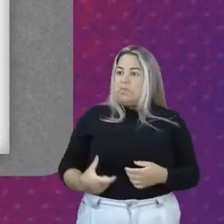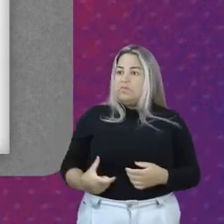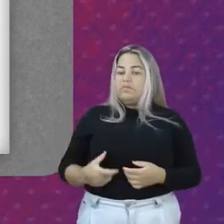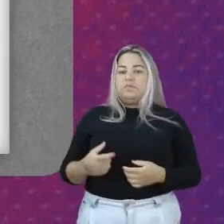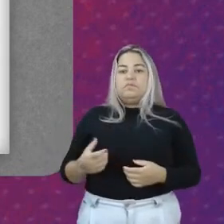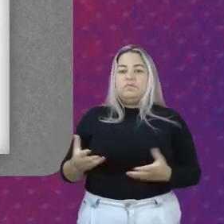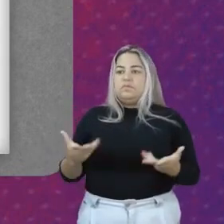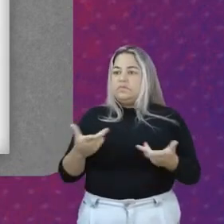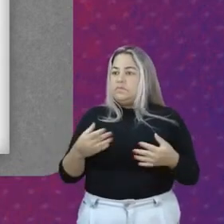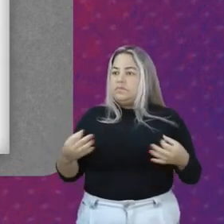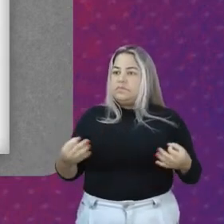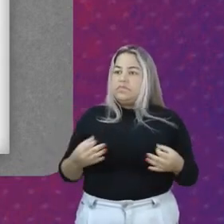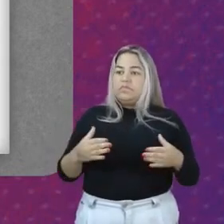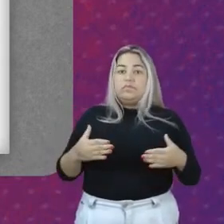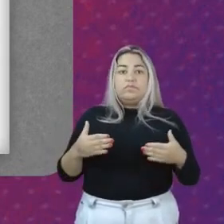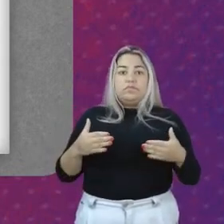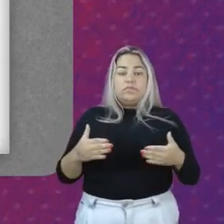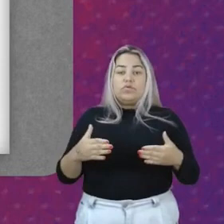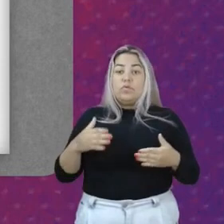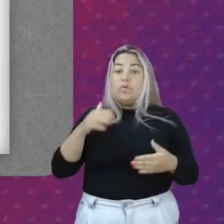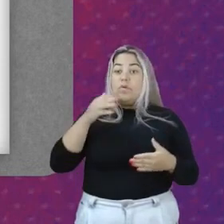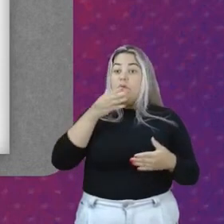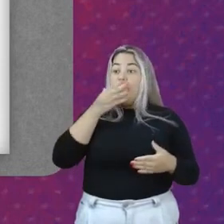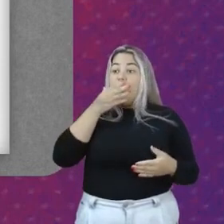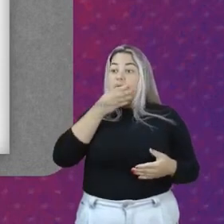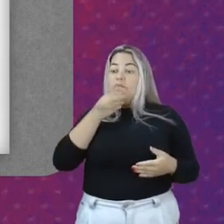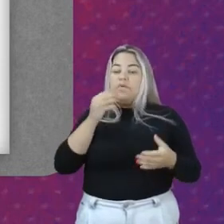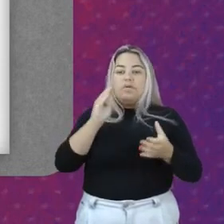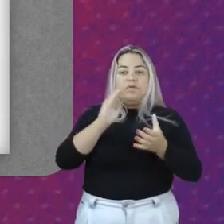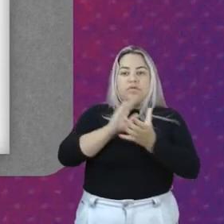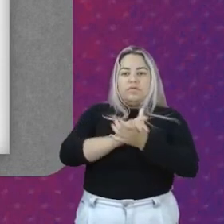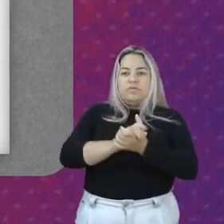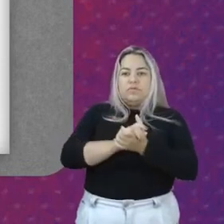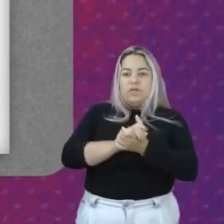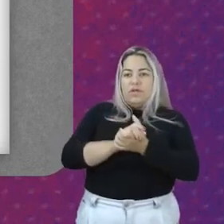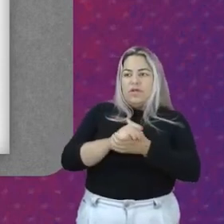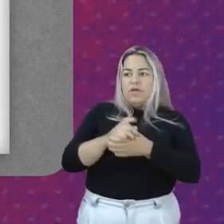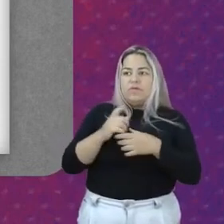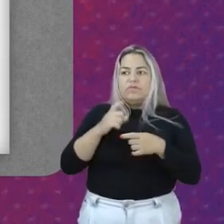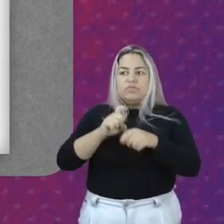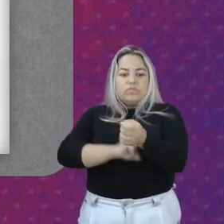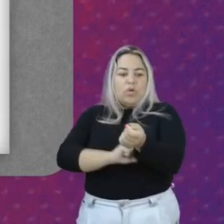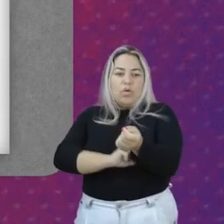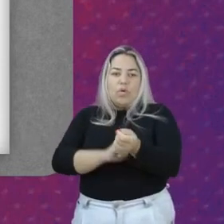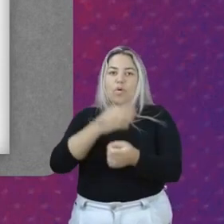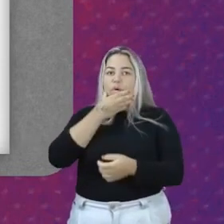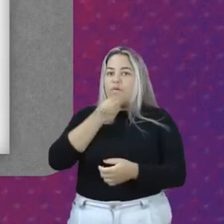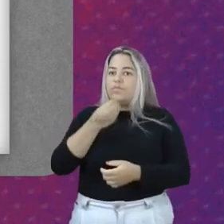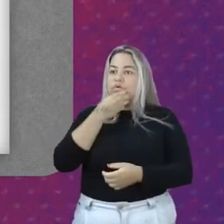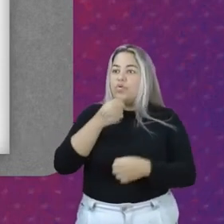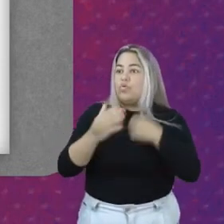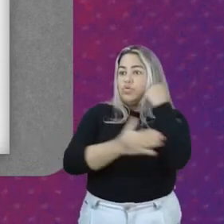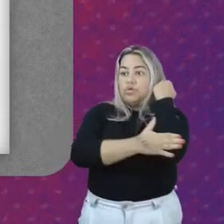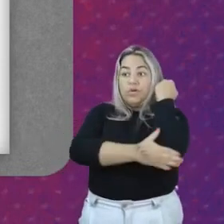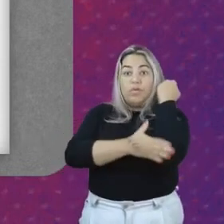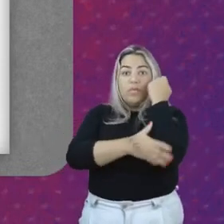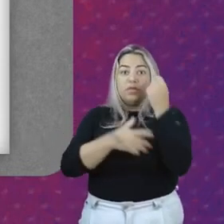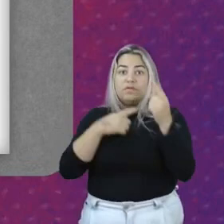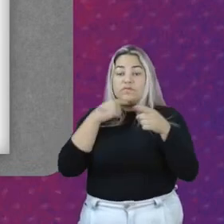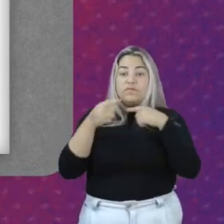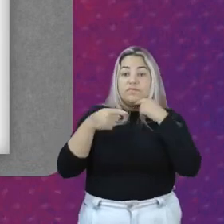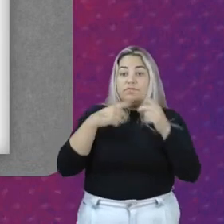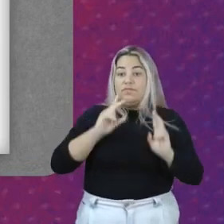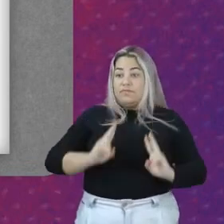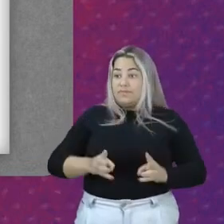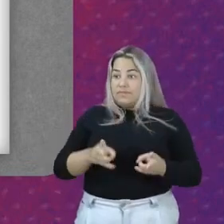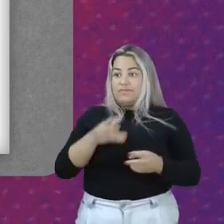diante do marido. Depois, não se deve irritar o homem com ciúmes e dúvidas. E depois, sempre que o